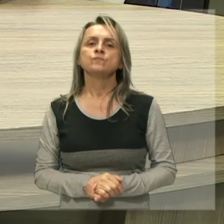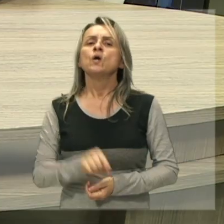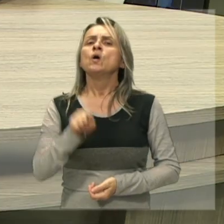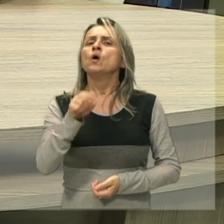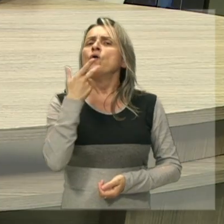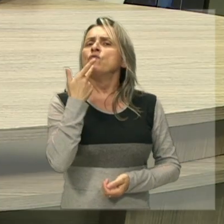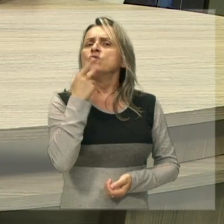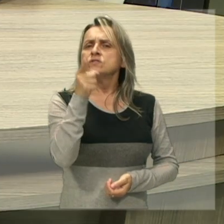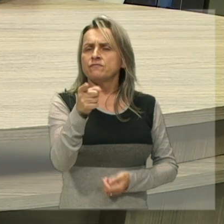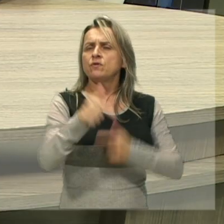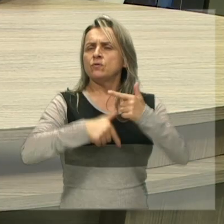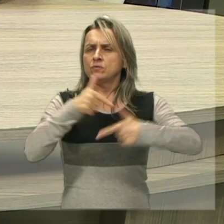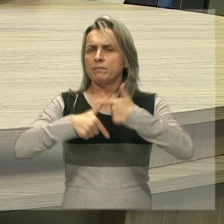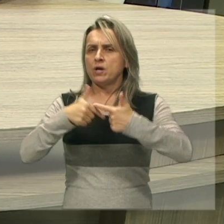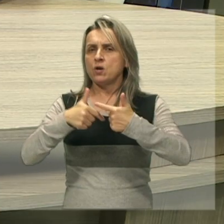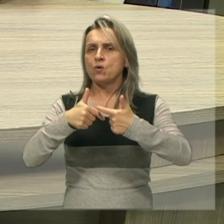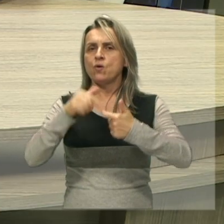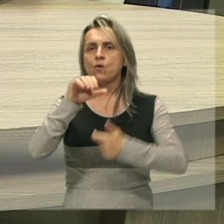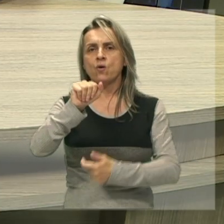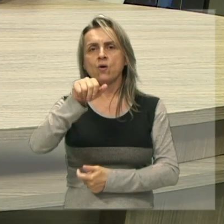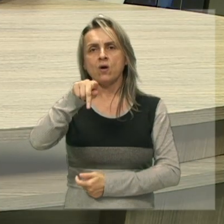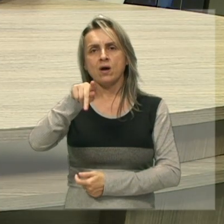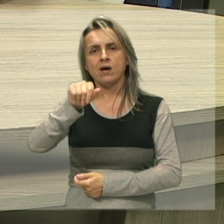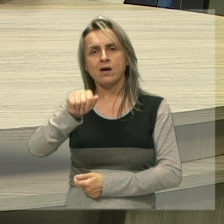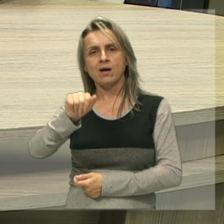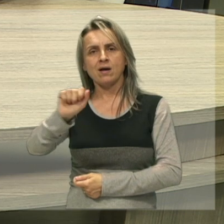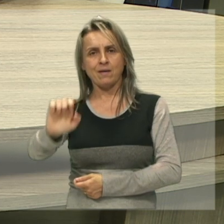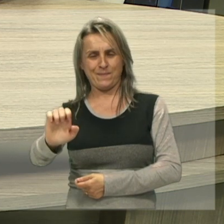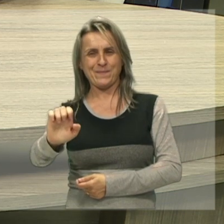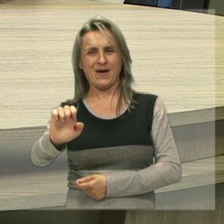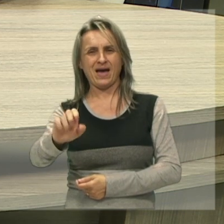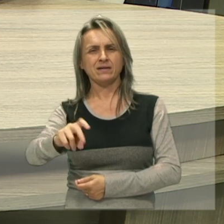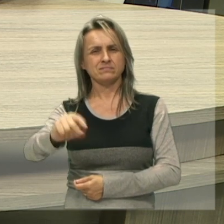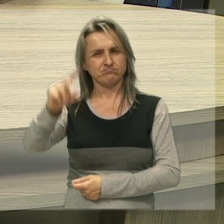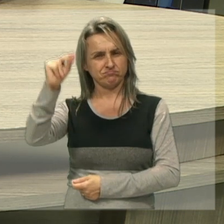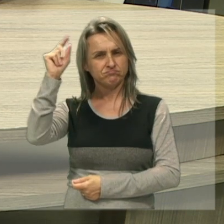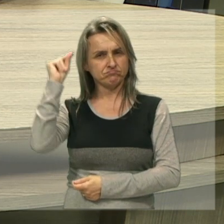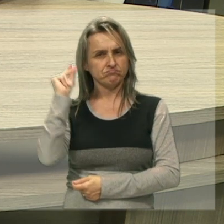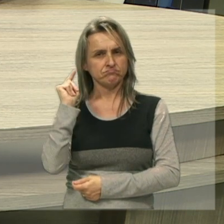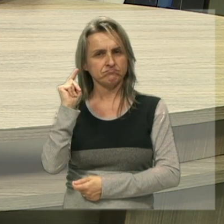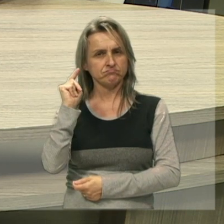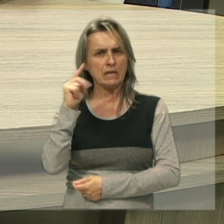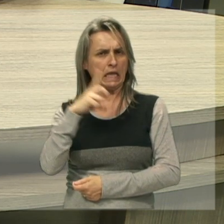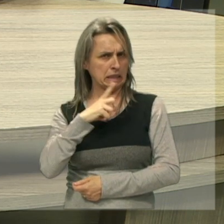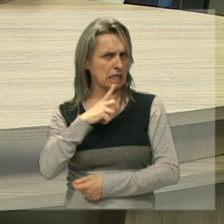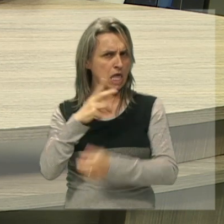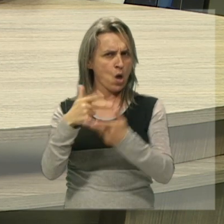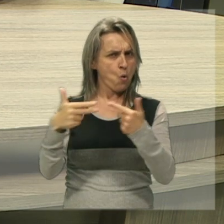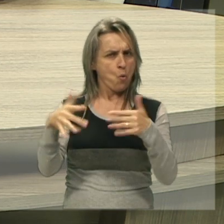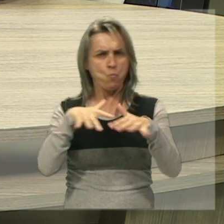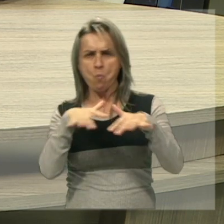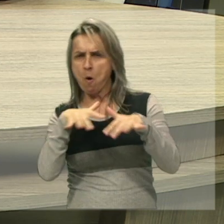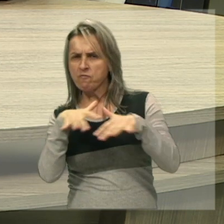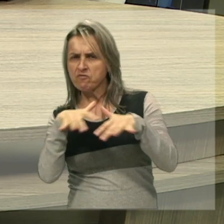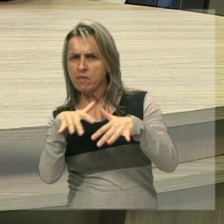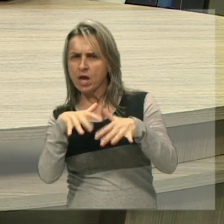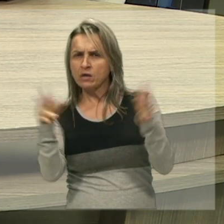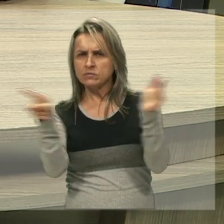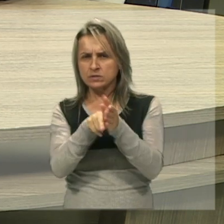Existe você está sabendo de alguma deliberação, por exemplo, da Confederação das APAES? Não teve um movimento das